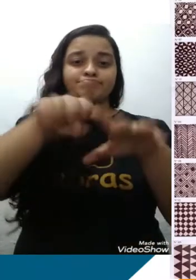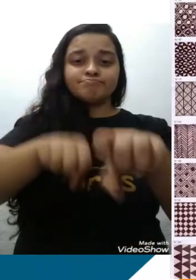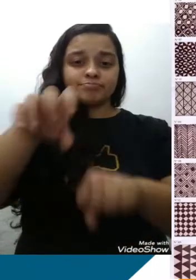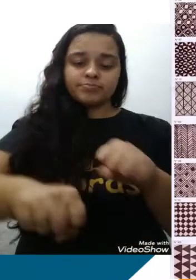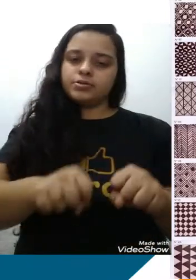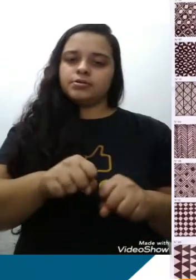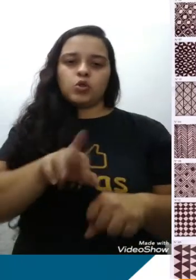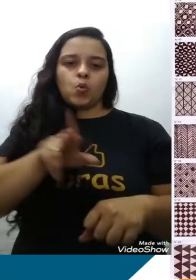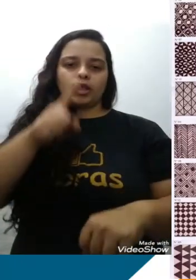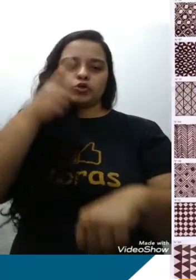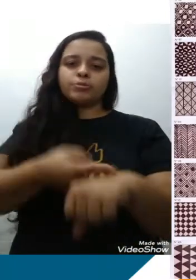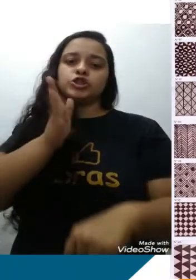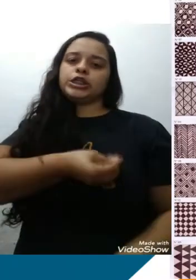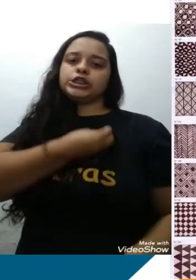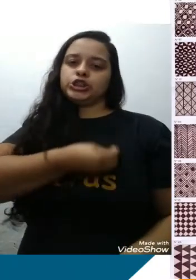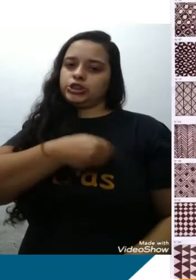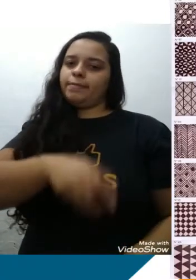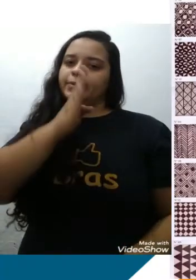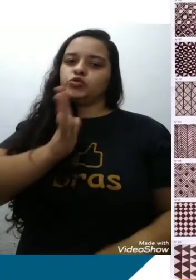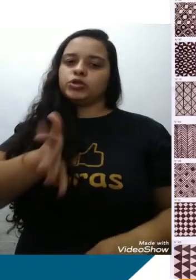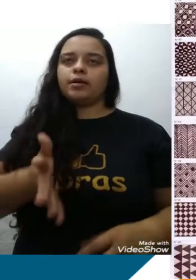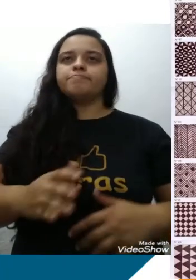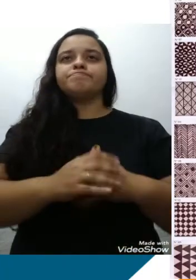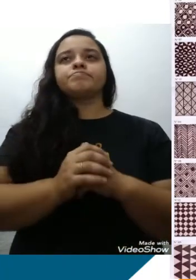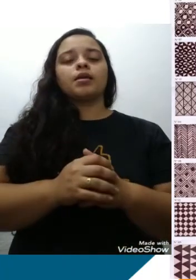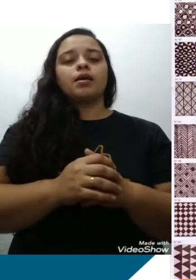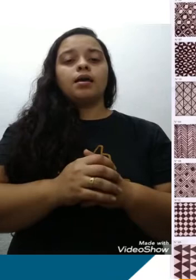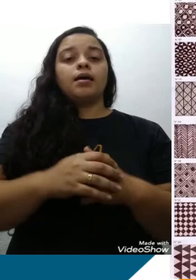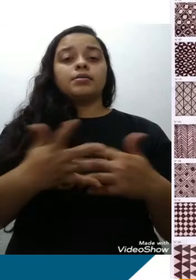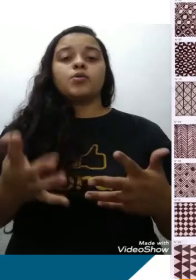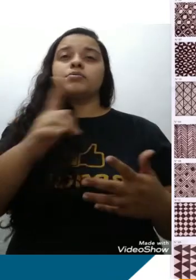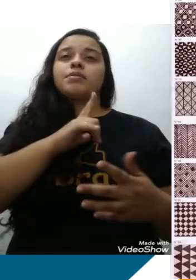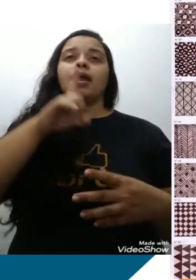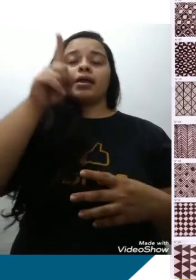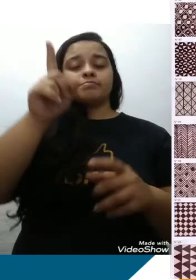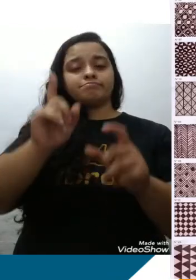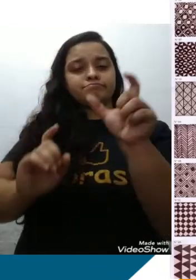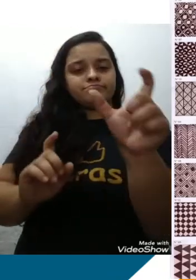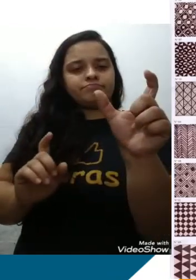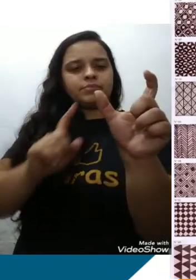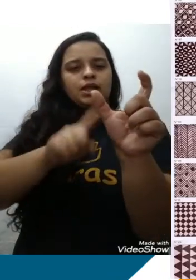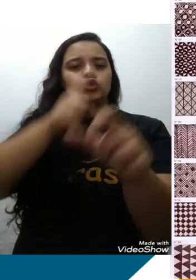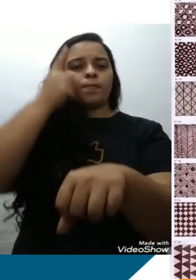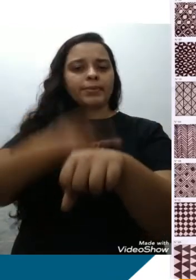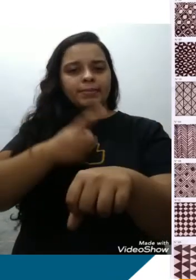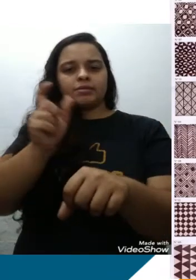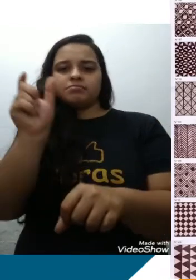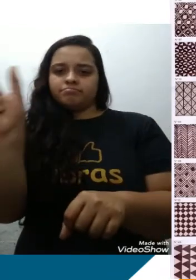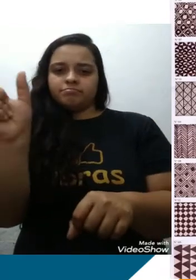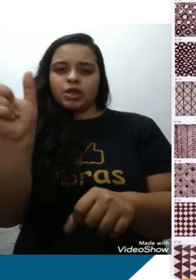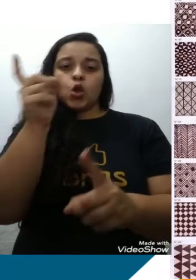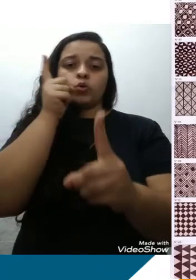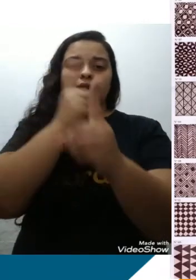portugueses. Hoje em dia, tem feito um movimento nas ciências de substituir o termo descobrimento por outros